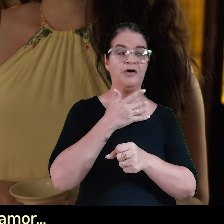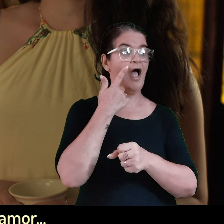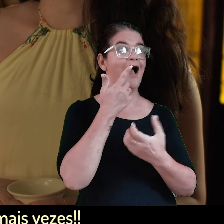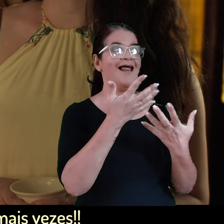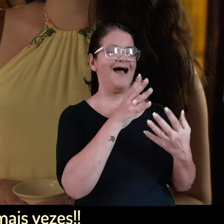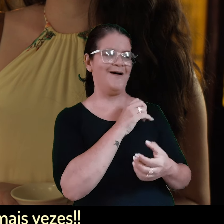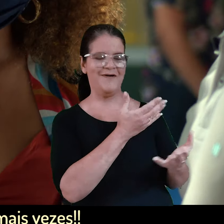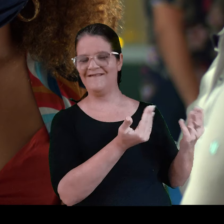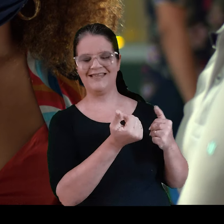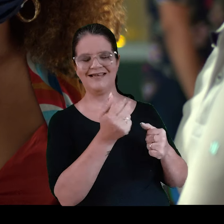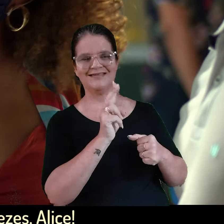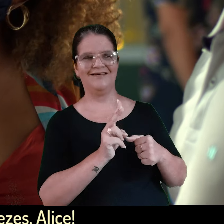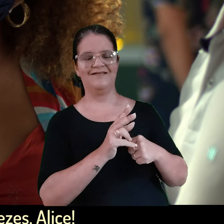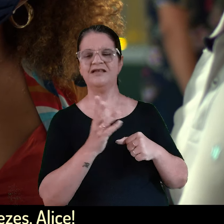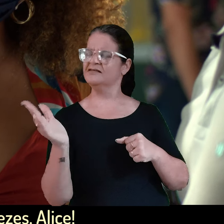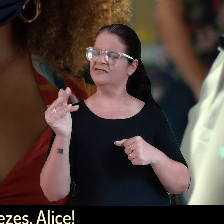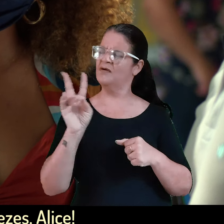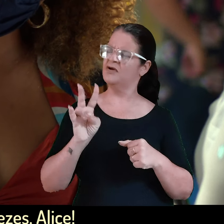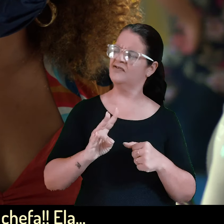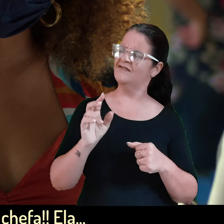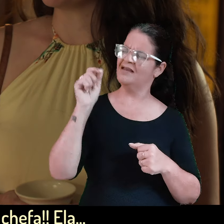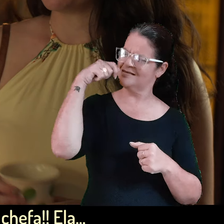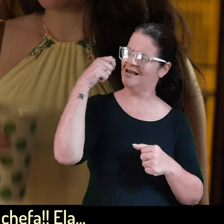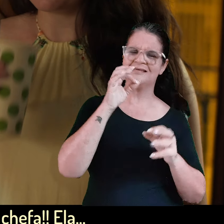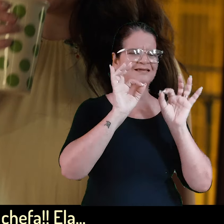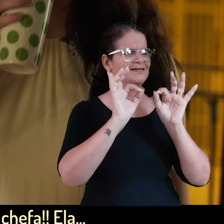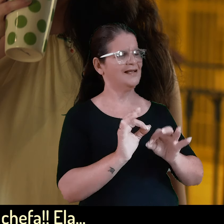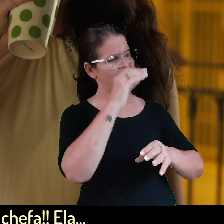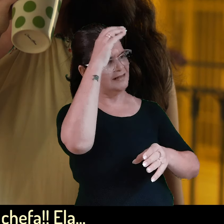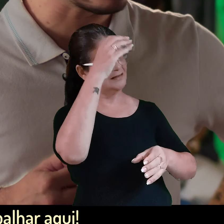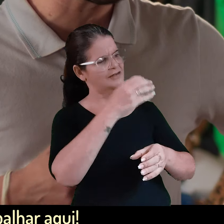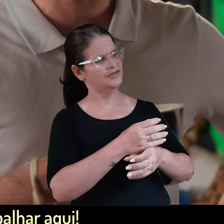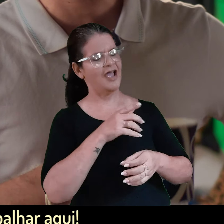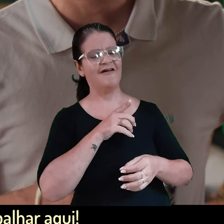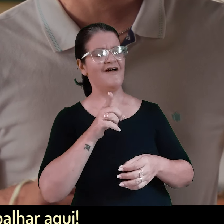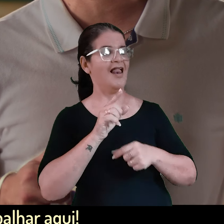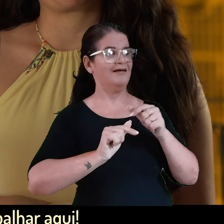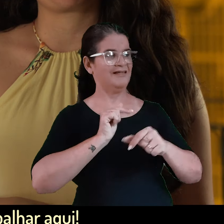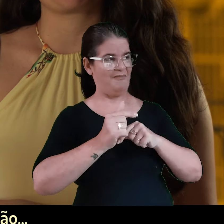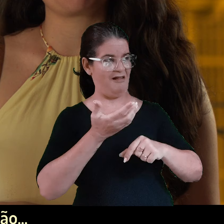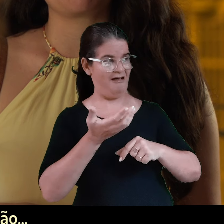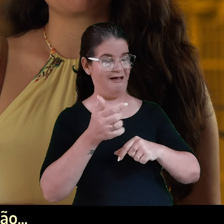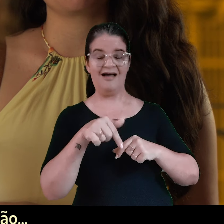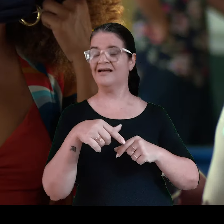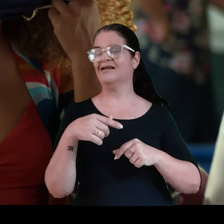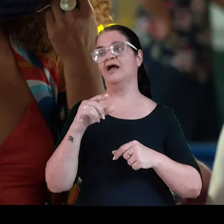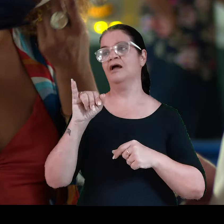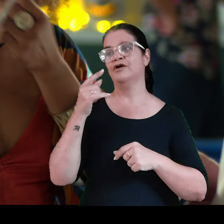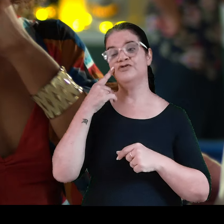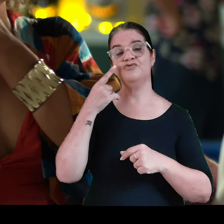Olha aí, amor. Vou te trazer mais vezes. Vem mais vezes, Alice. Com certeza, chefe. Ela é louca pra trabalhar aqui. Ei, João.